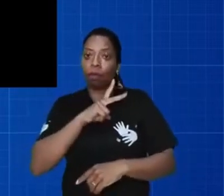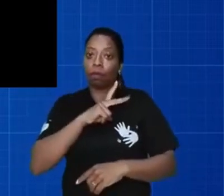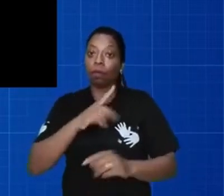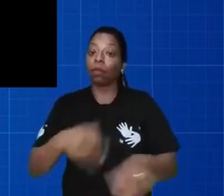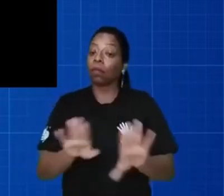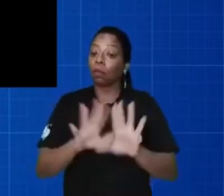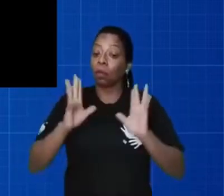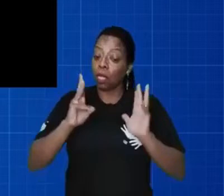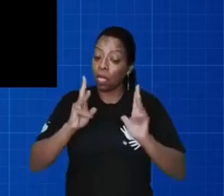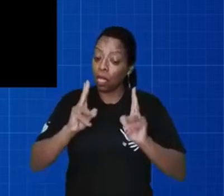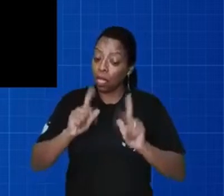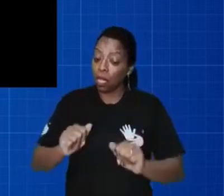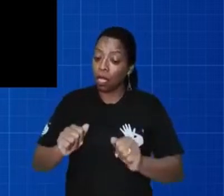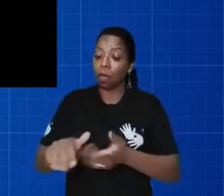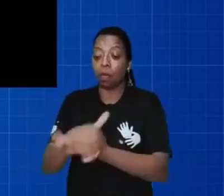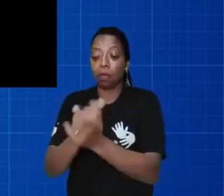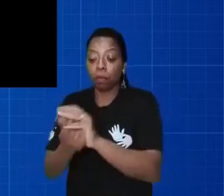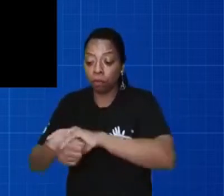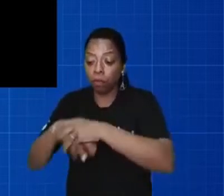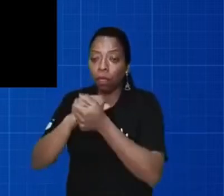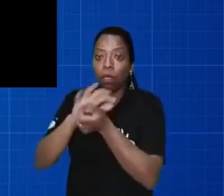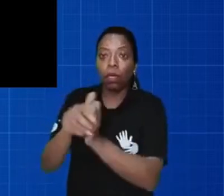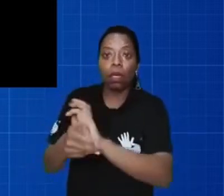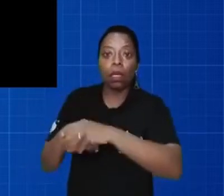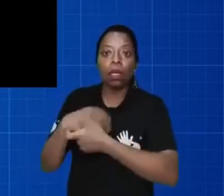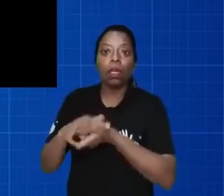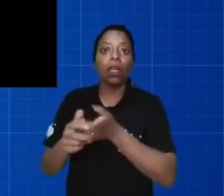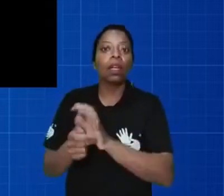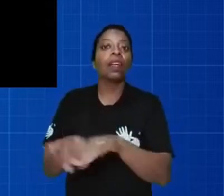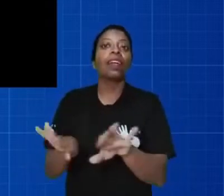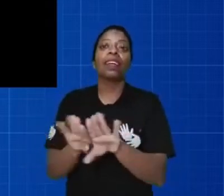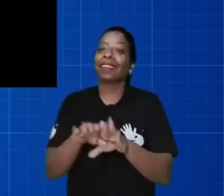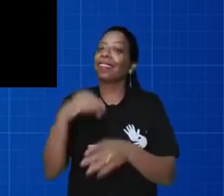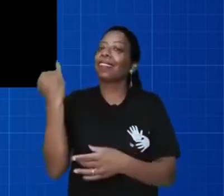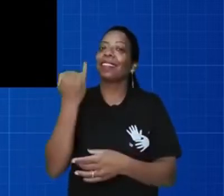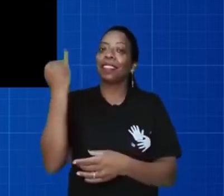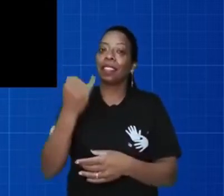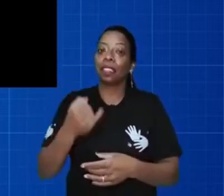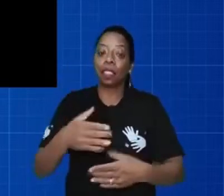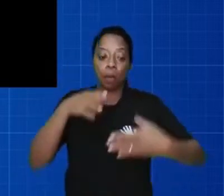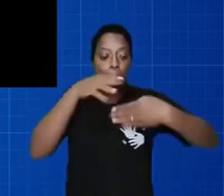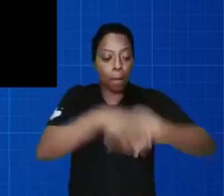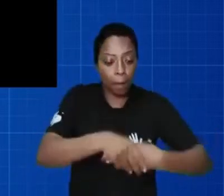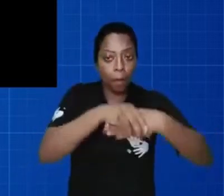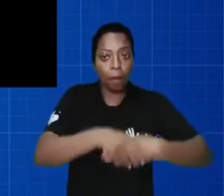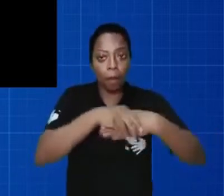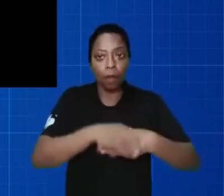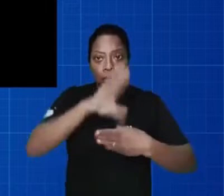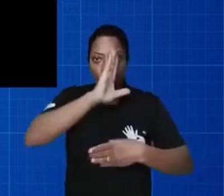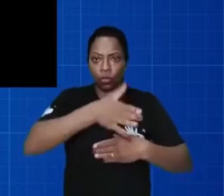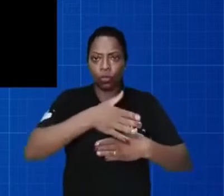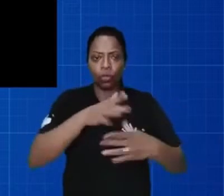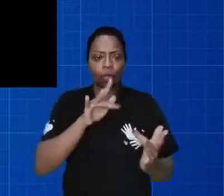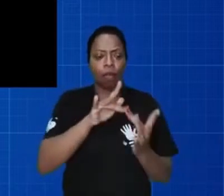regular, e evitar o contato direto com as pessoas contaminadas, né, então, ter esse distanciamento, esse cuidado, esse zelo,